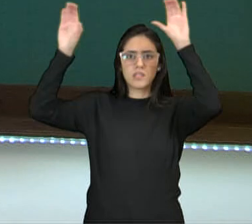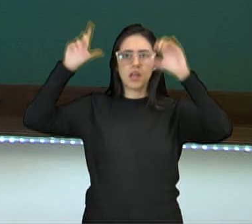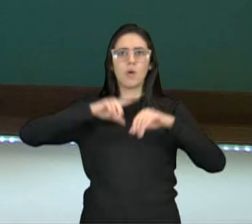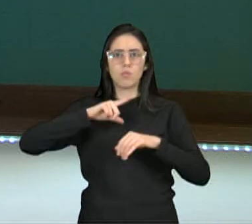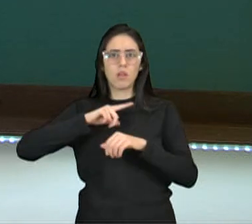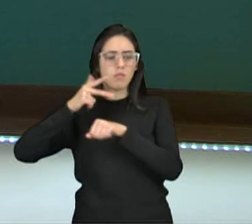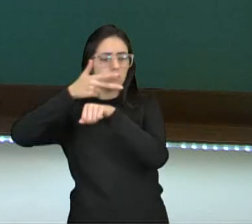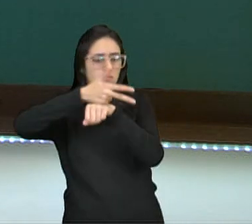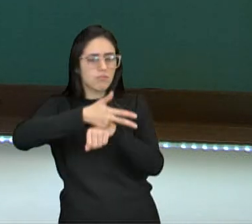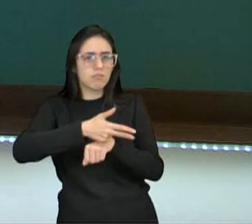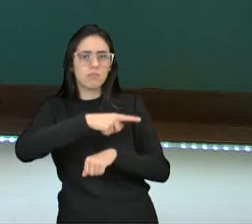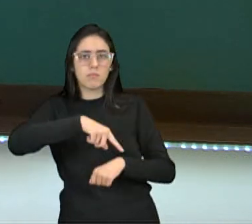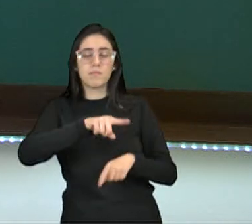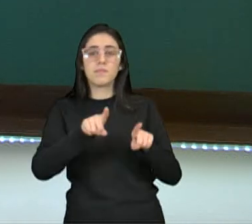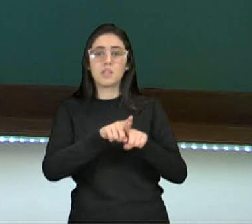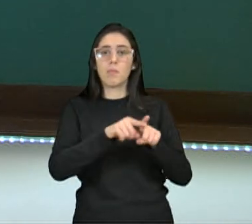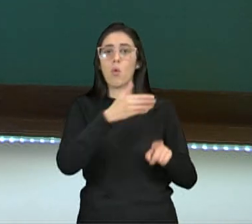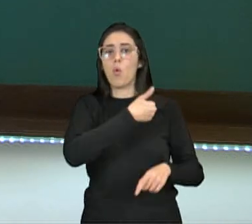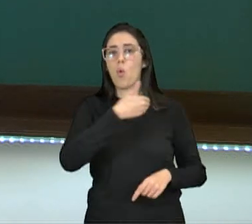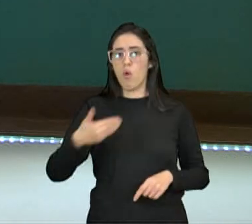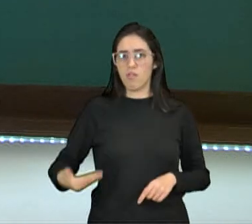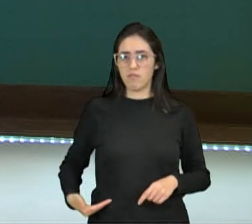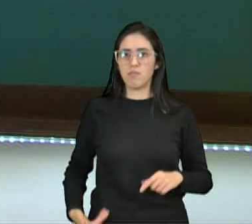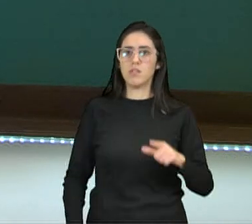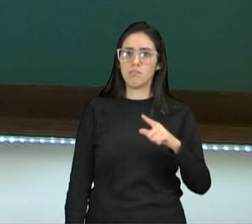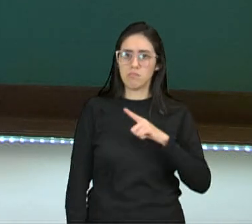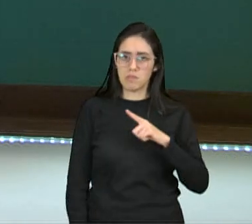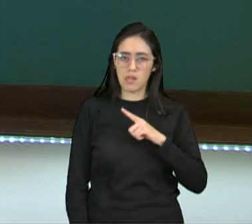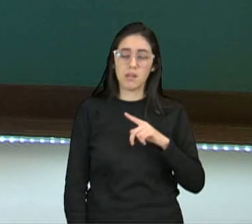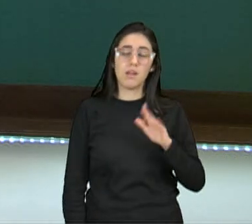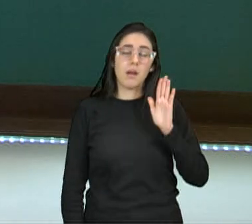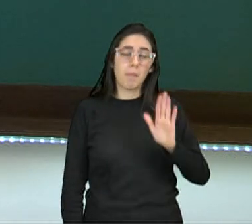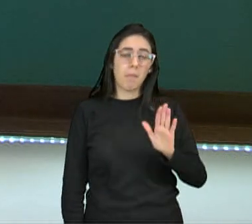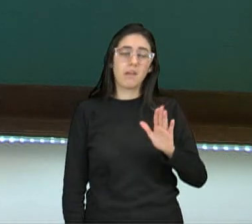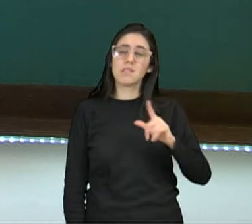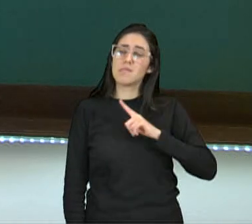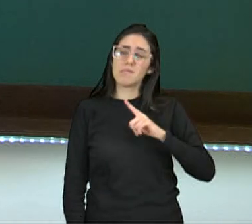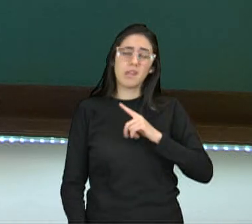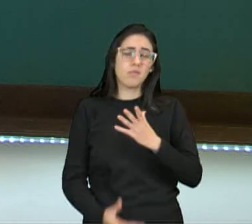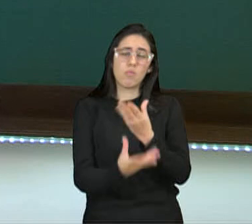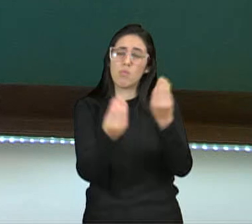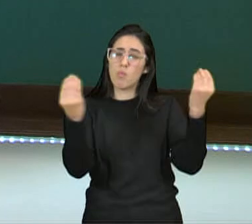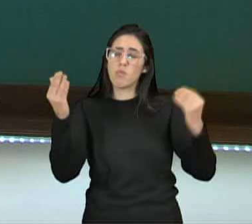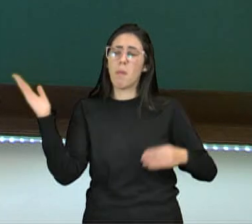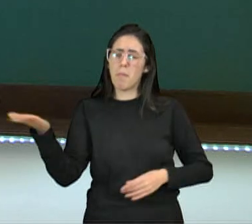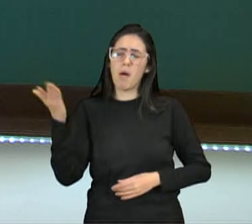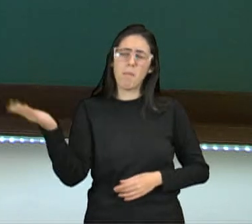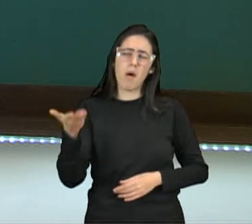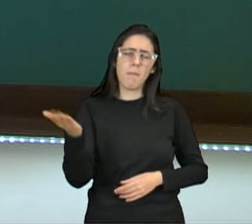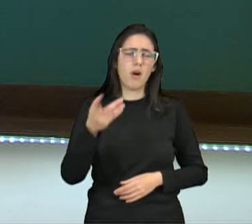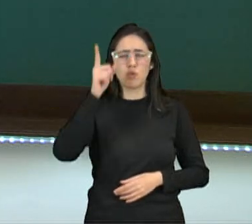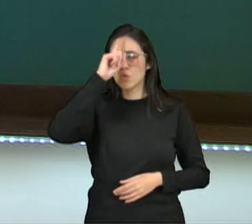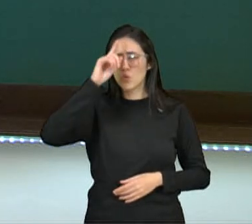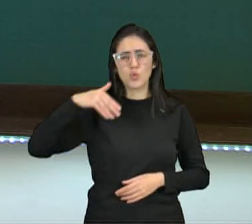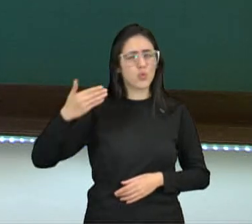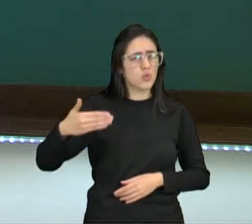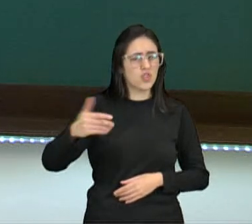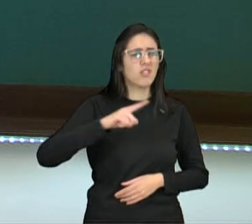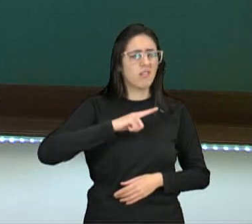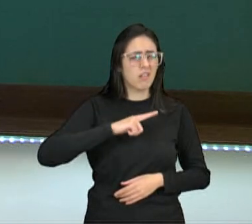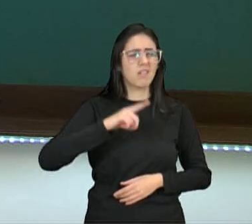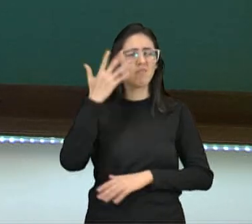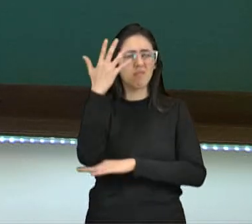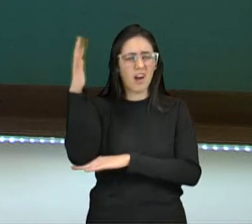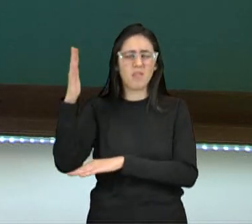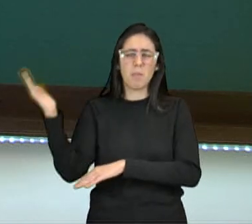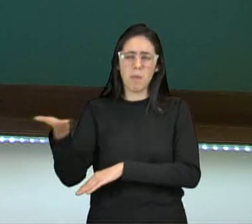a partir dos órgãos do governo, né, muitos hectares de floresta são derrubados todos os dias. Então é uma